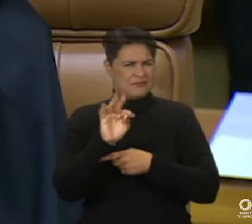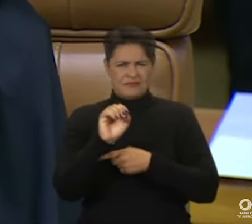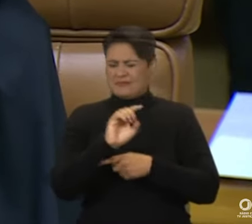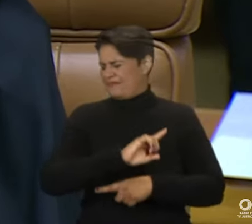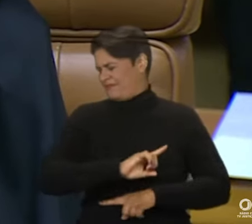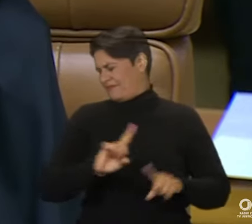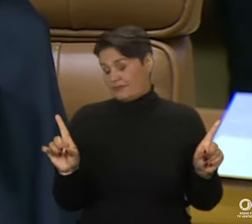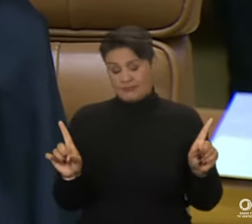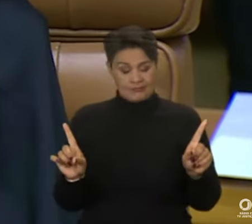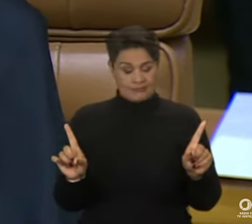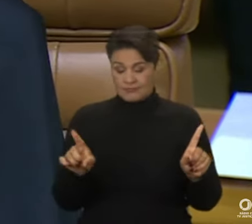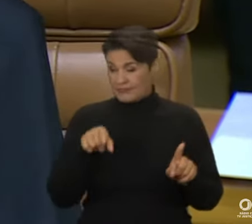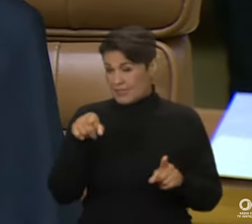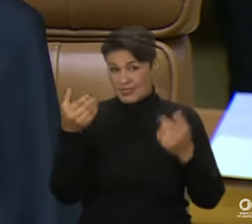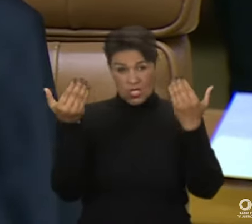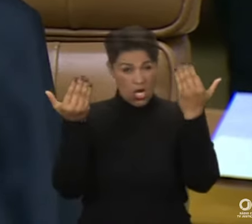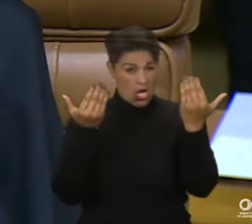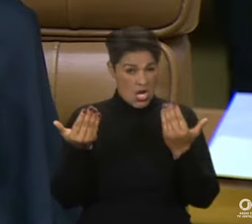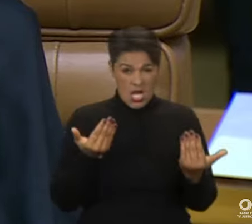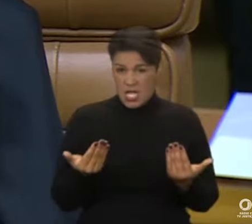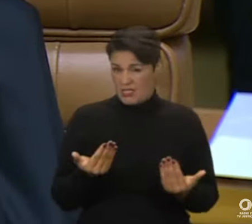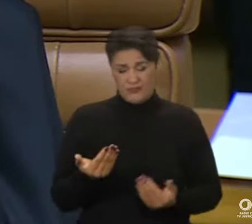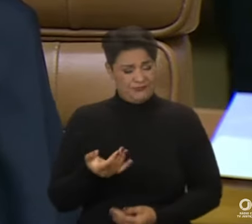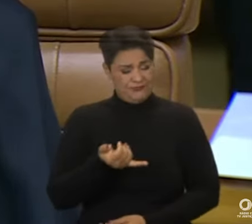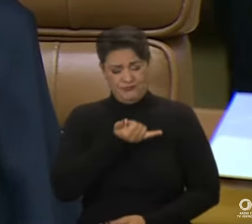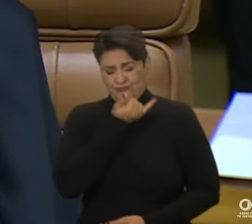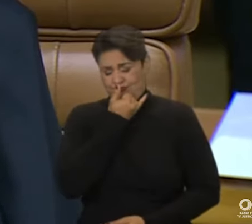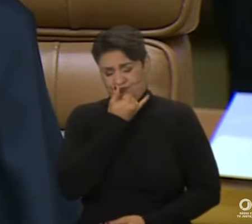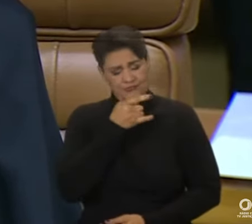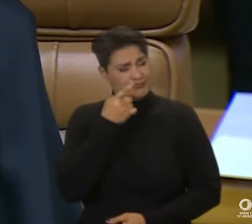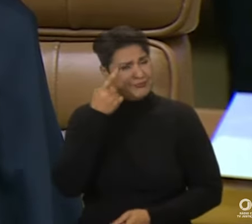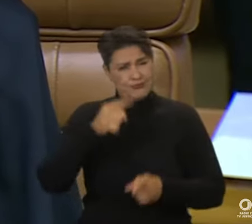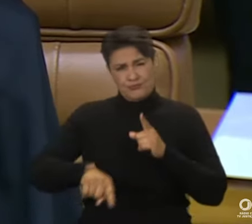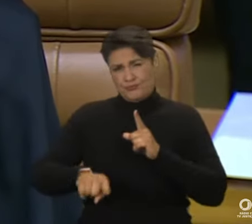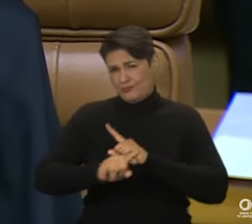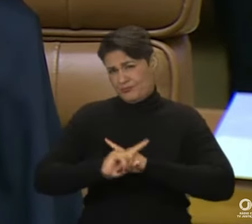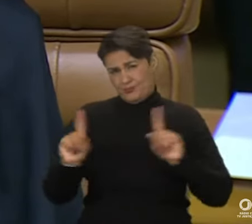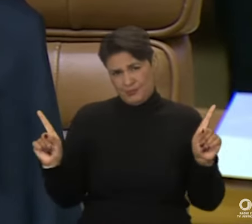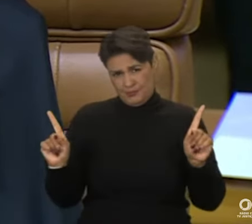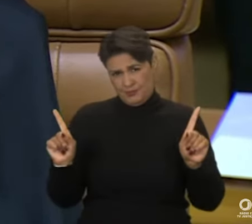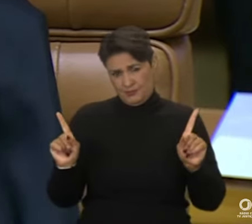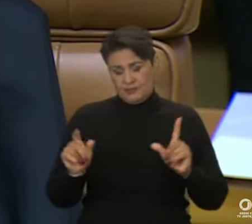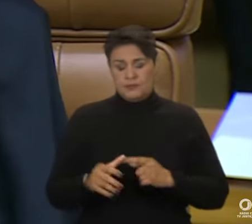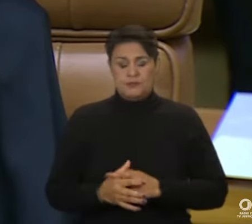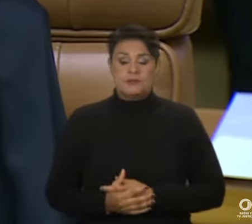são irresponsáveis e sem a menor correlação fática.